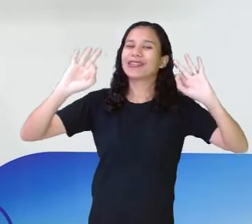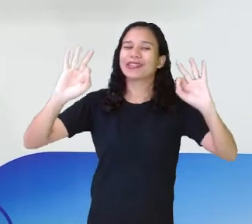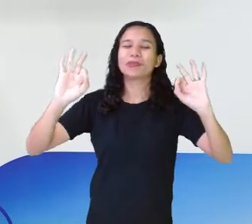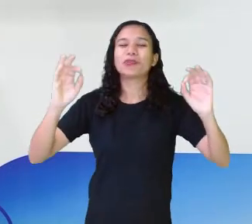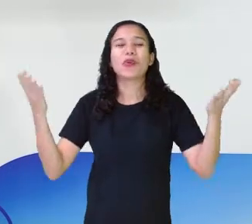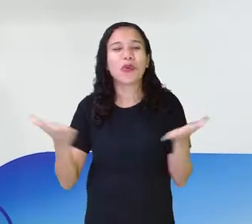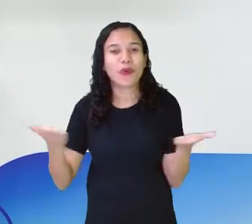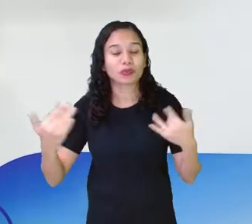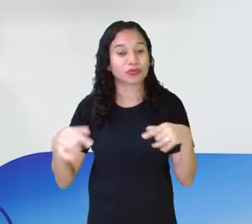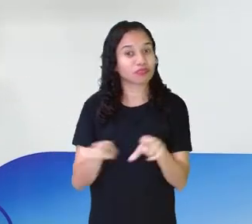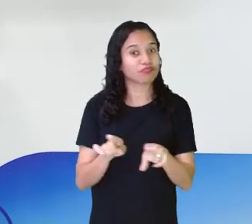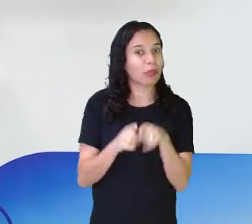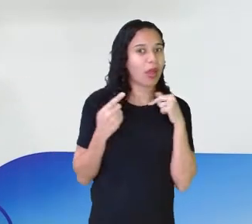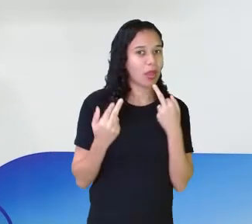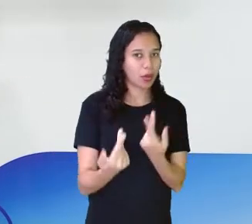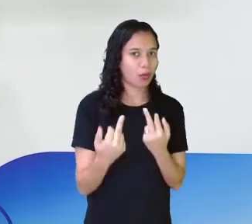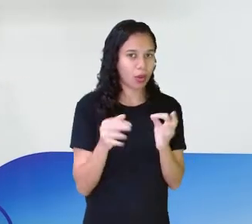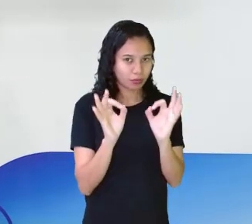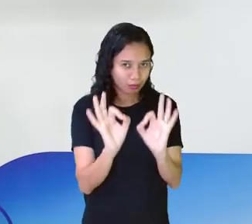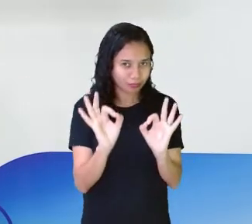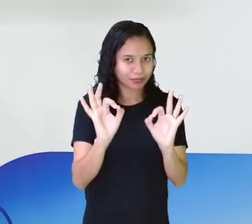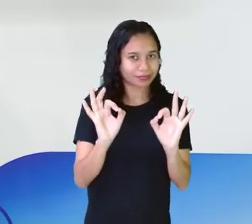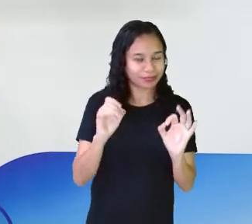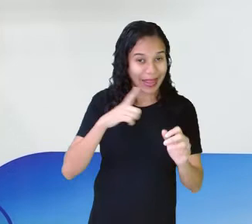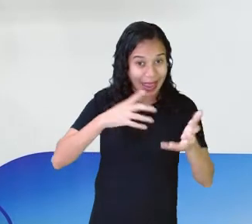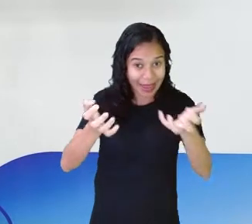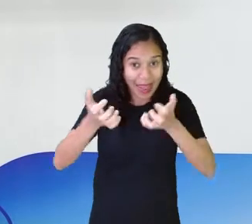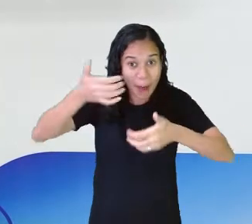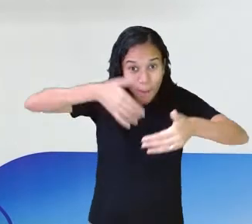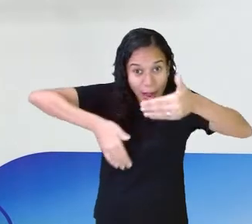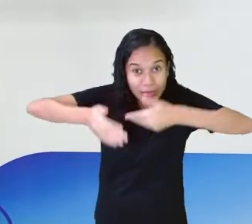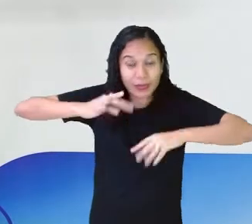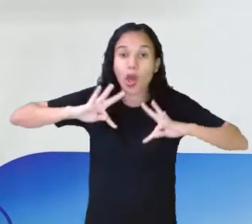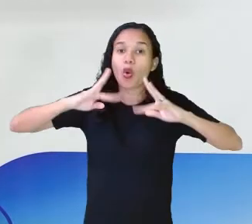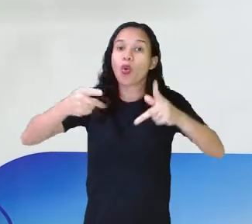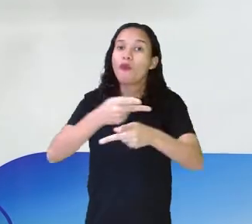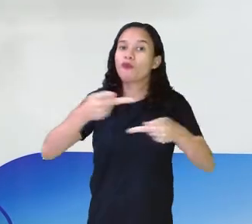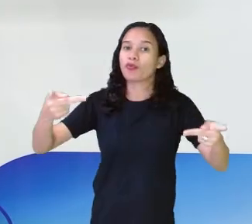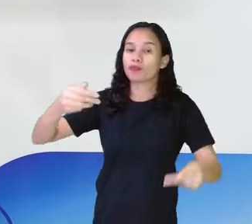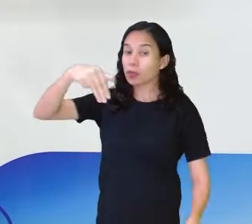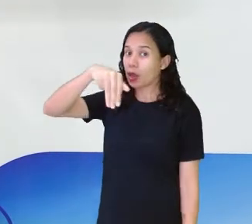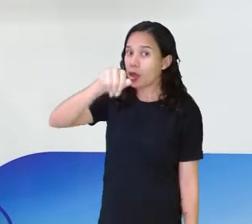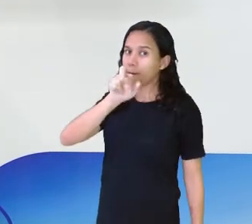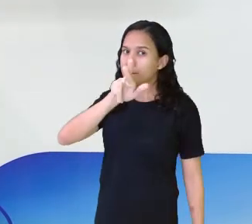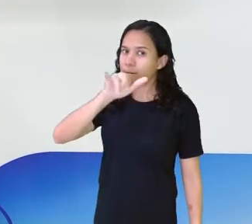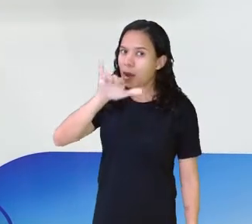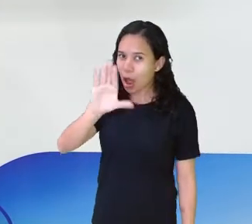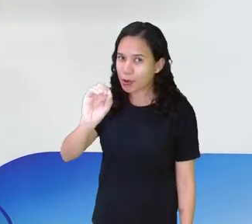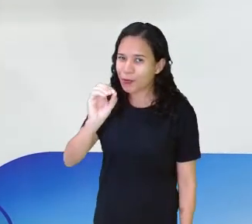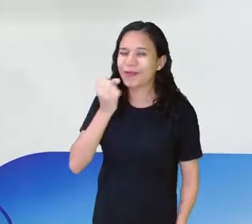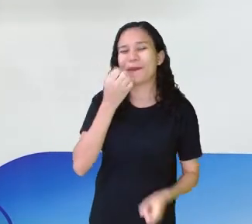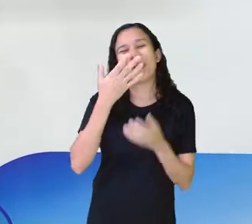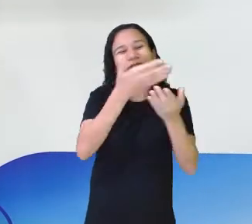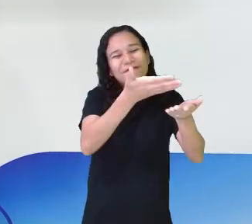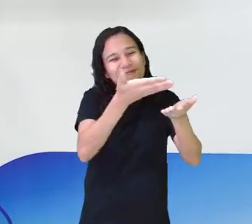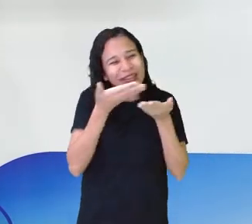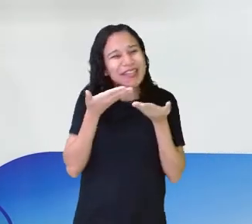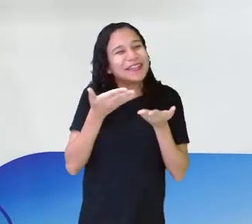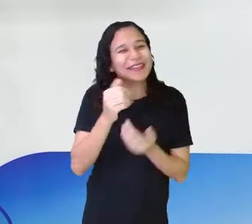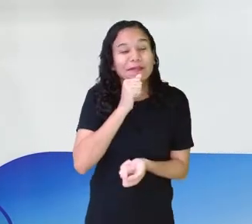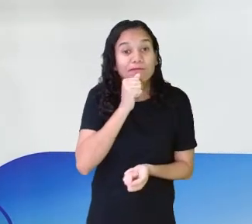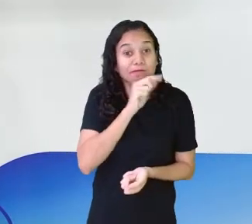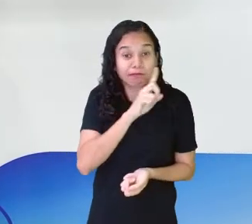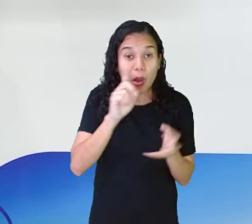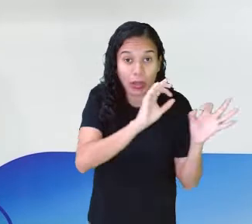não seja diferente, tá certo? Eu quero a participação de todo mundo. Mário, seja bem-vindo se não